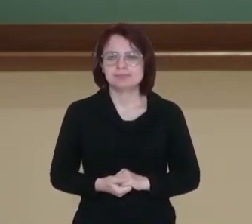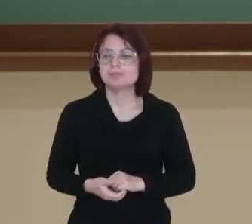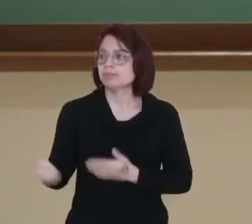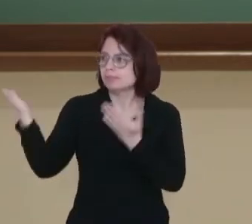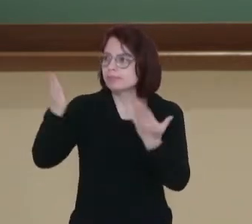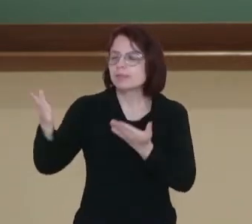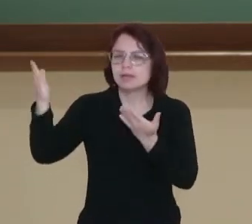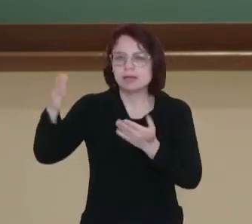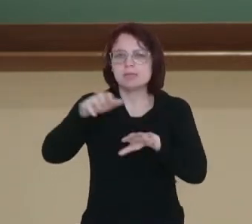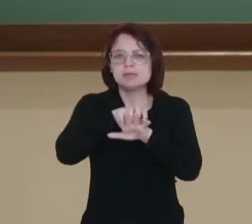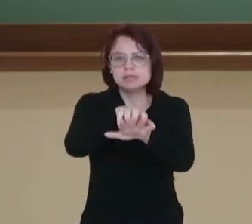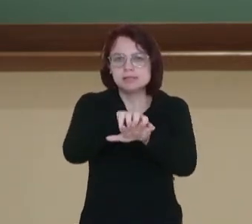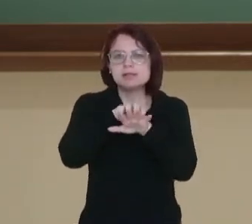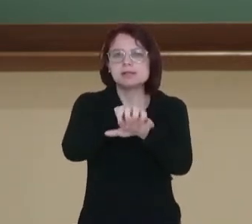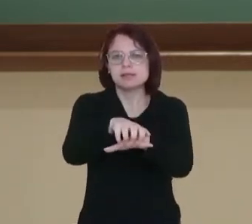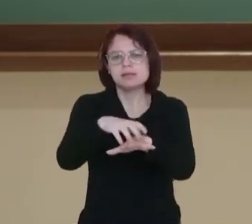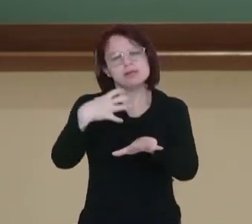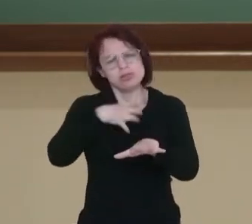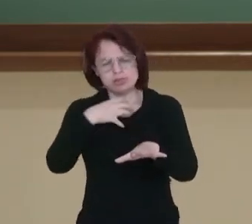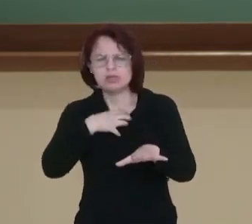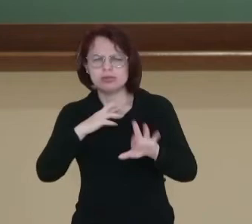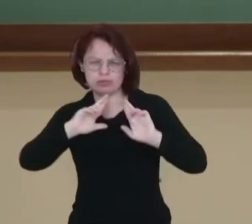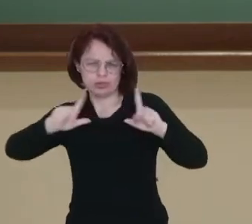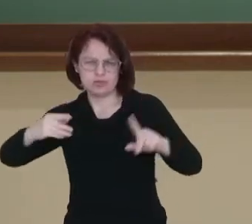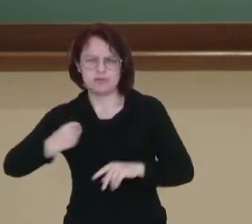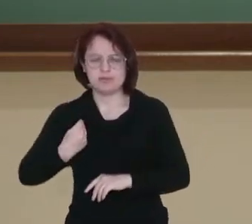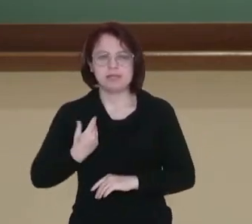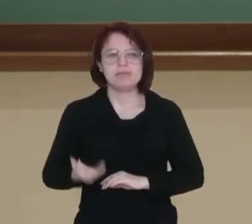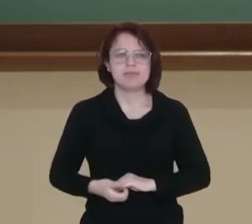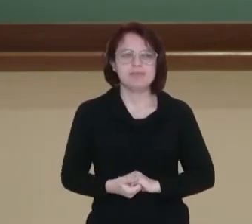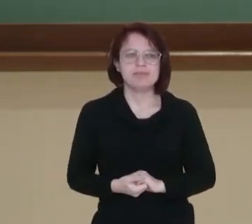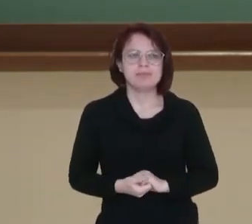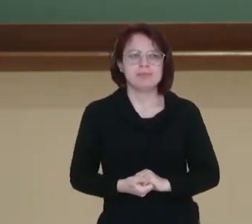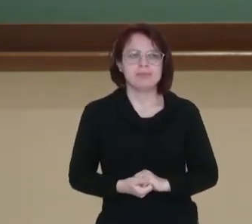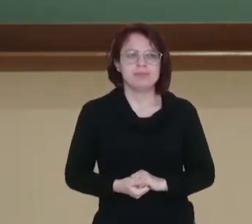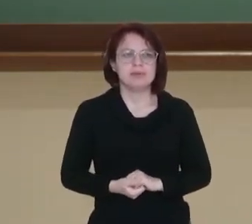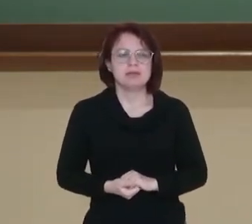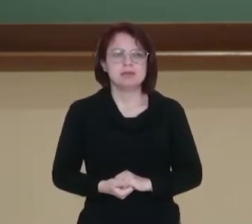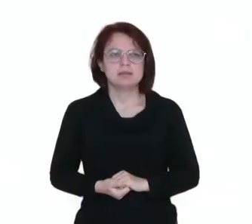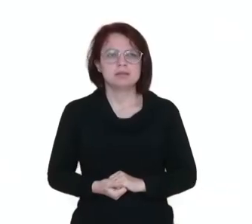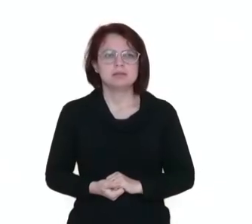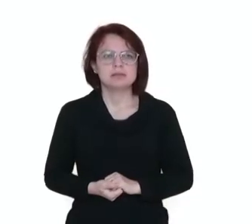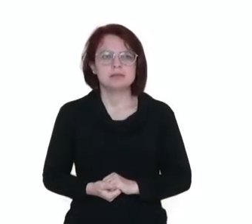meio de transporte e estilo de vida também, por que não? Seguindo,